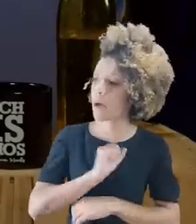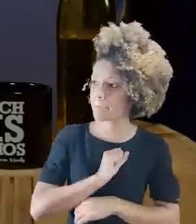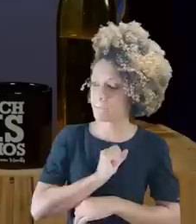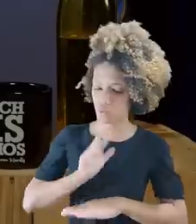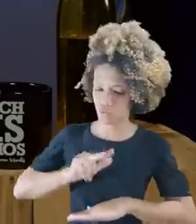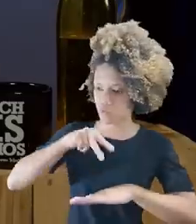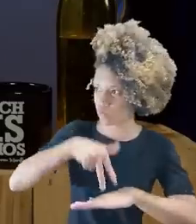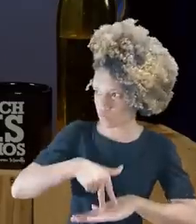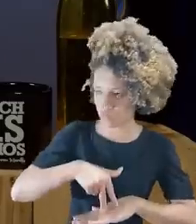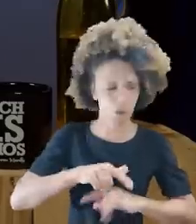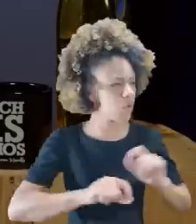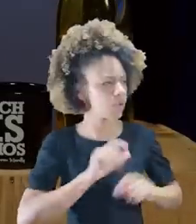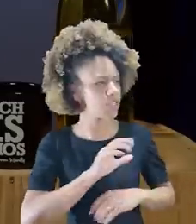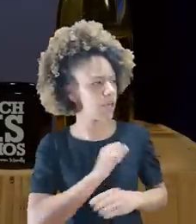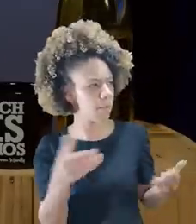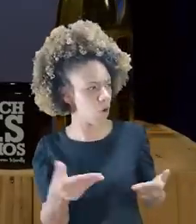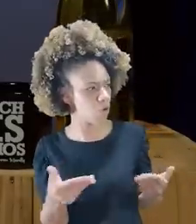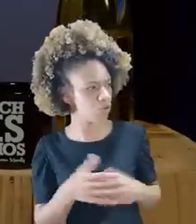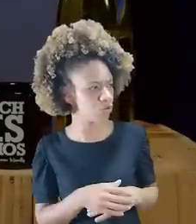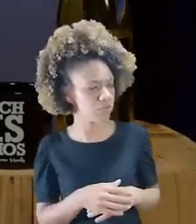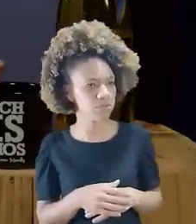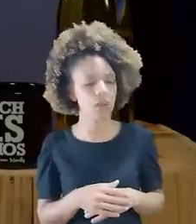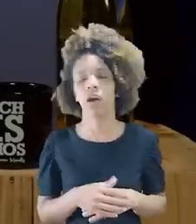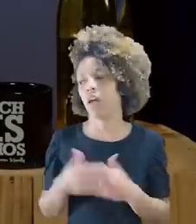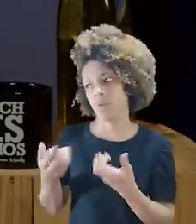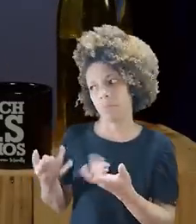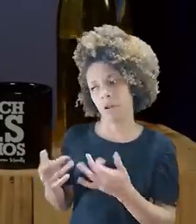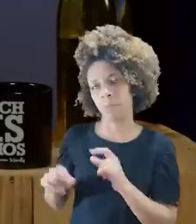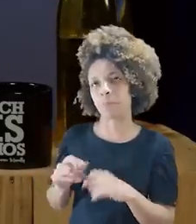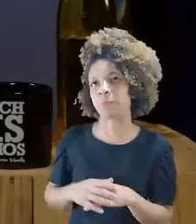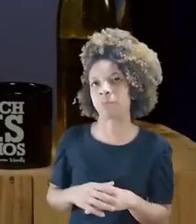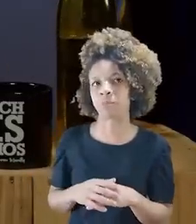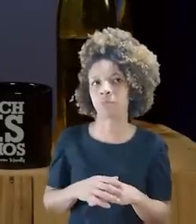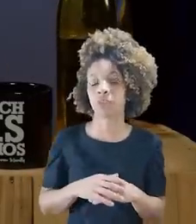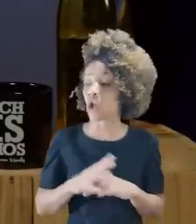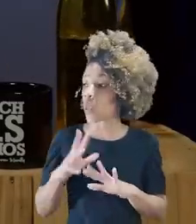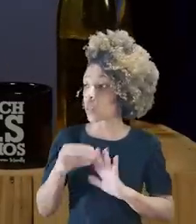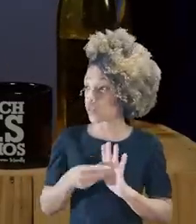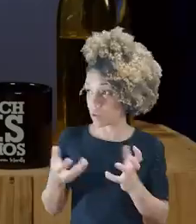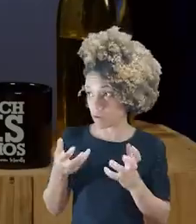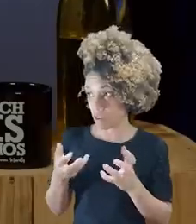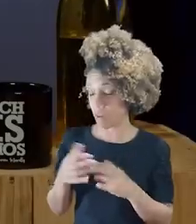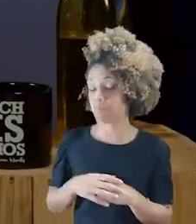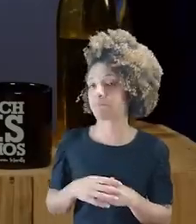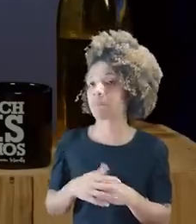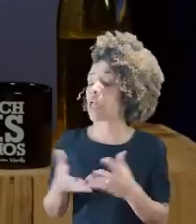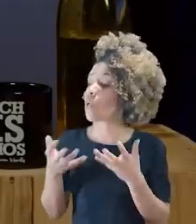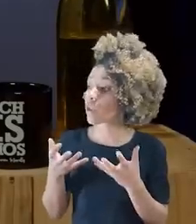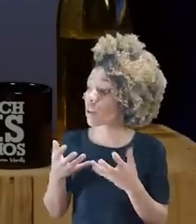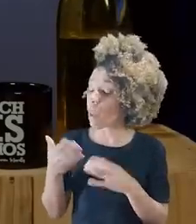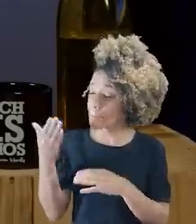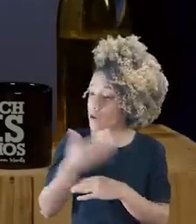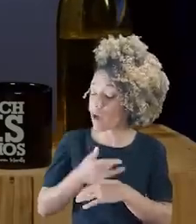pessoas que eu era uma excelente atriz que eu era uma Sim e eu consegui eu não tenho mais vontade de provar nada para ninguém se eu fizer qualquer tudo que eu